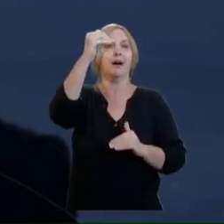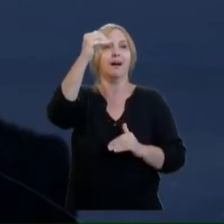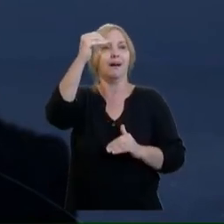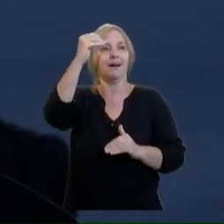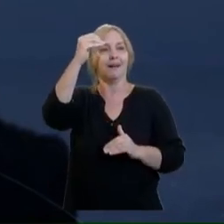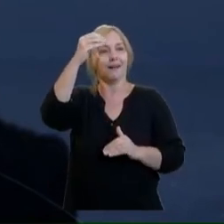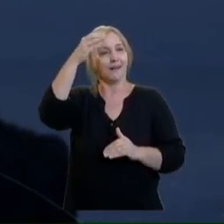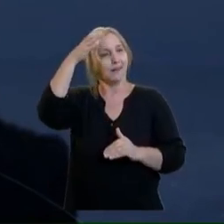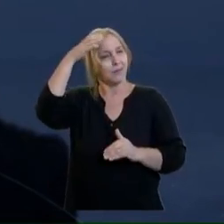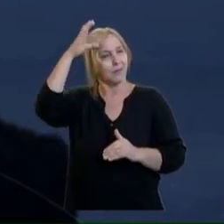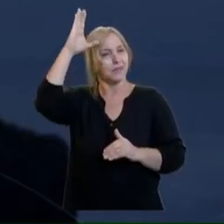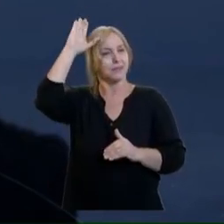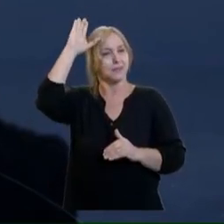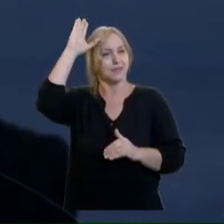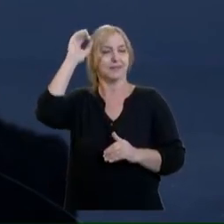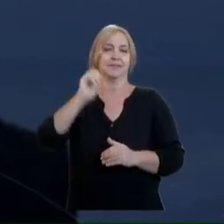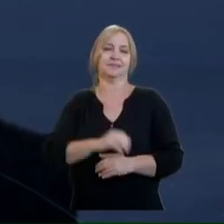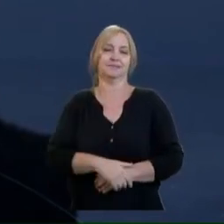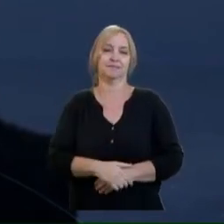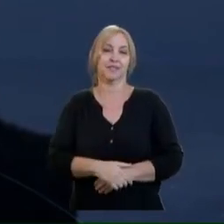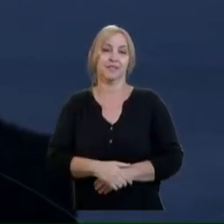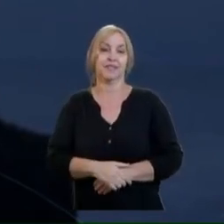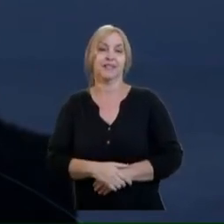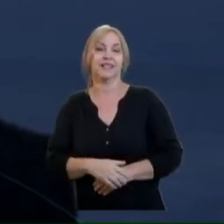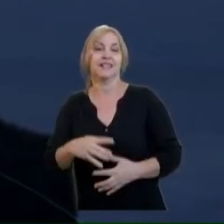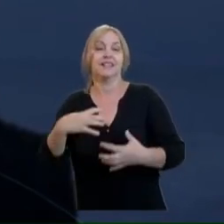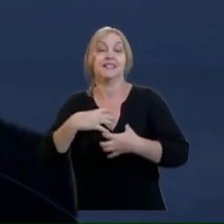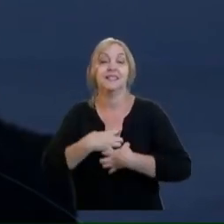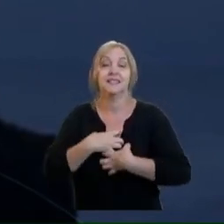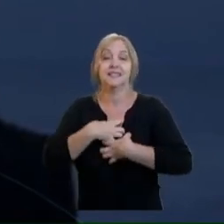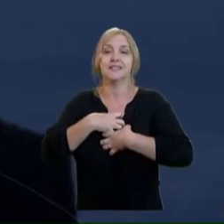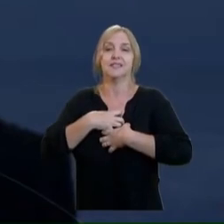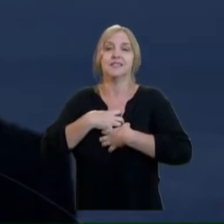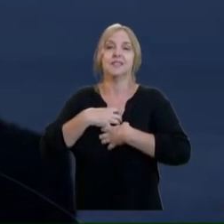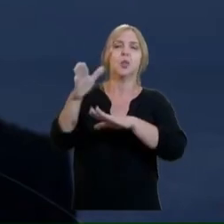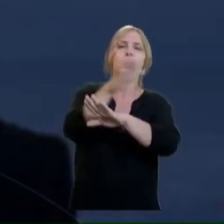entendimento, para que sejais tomados de